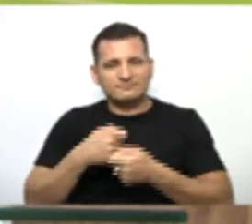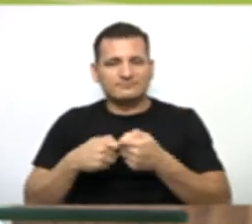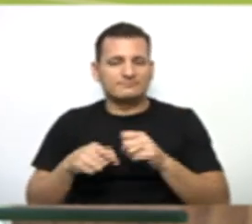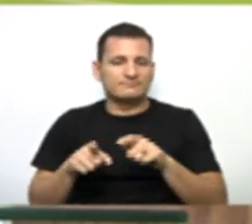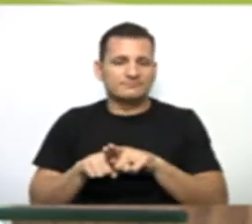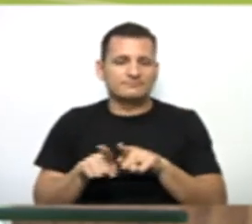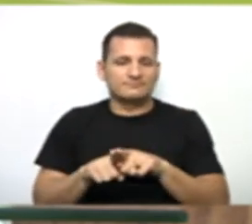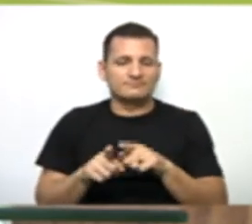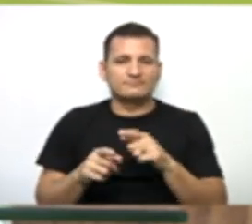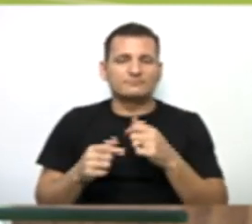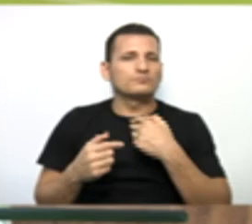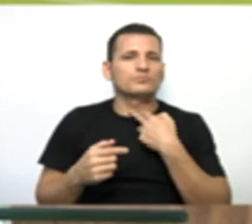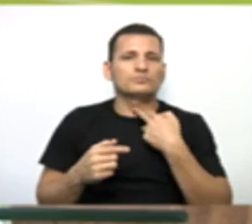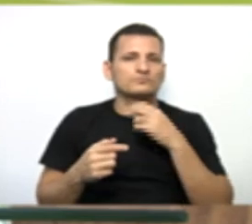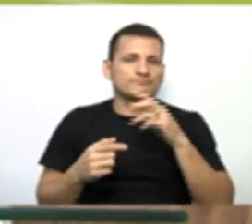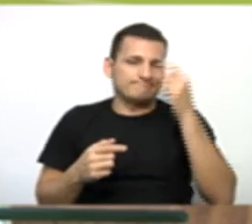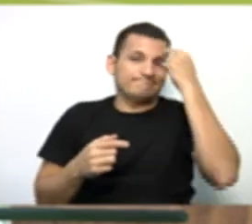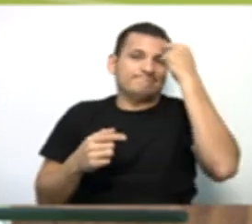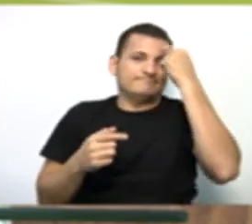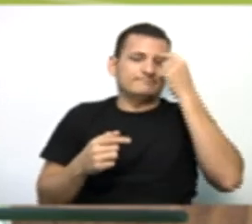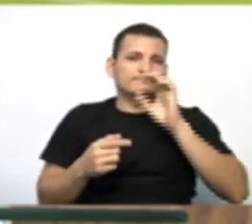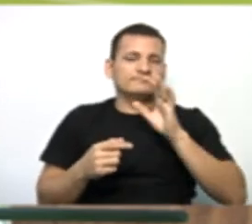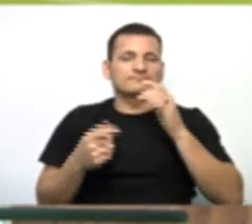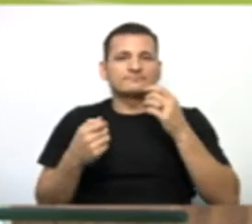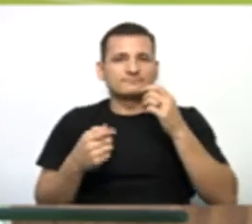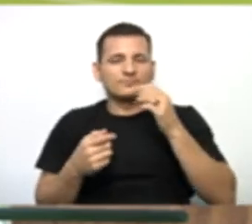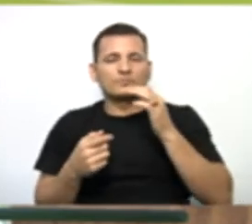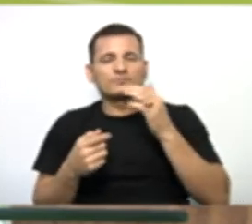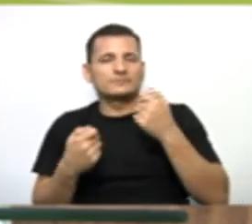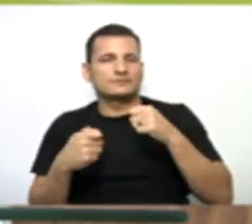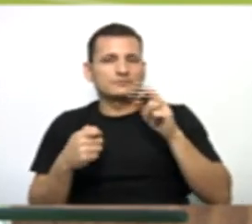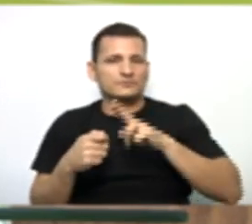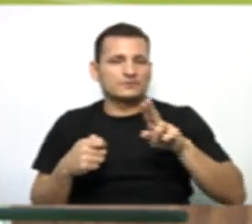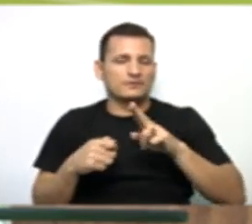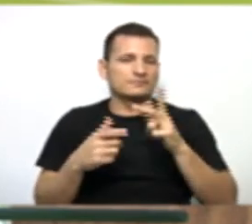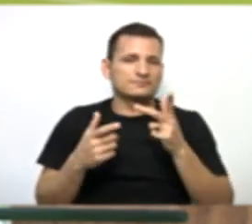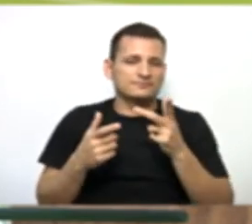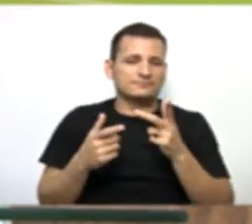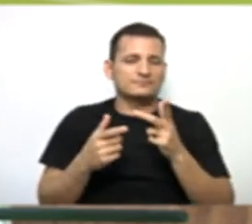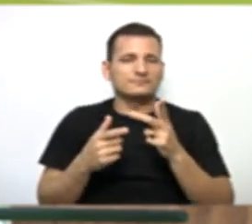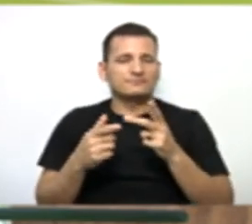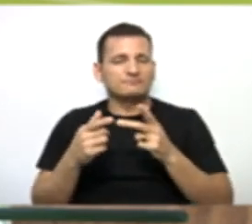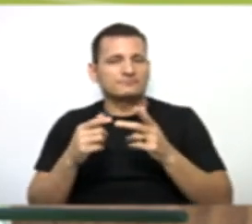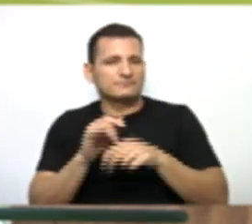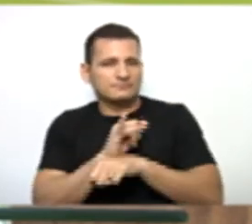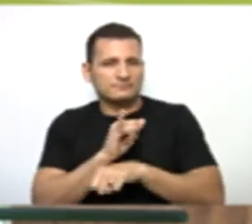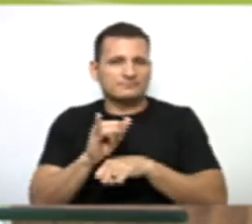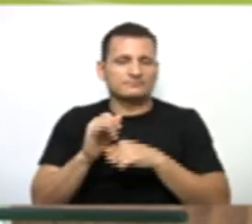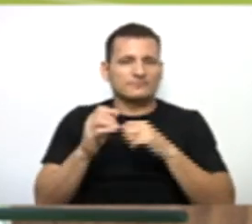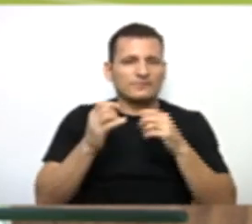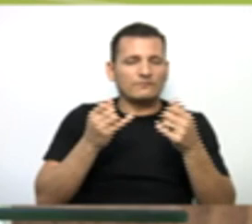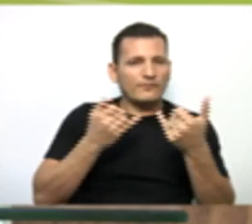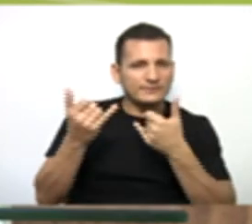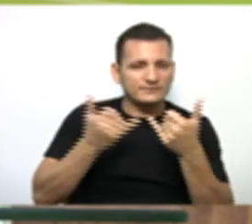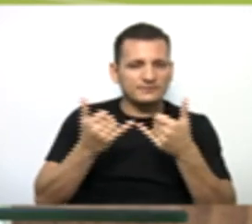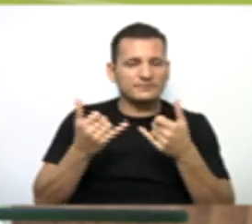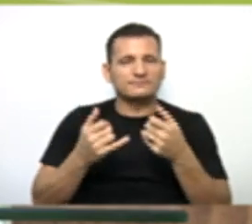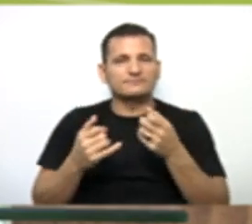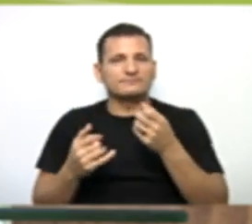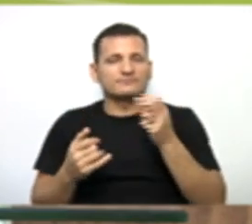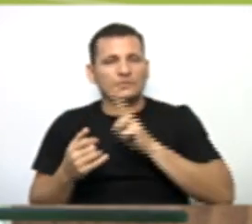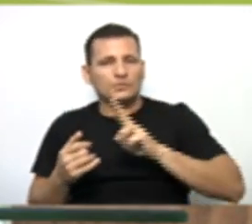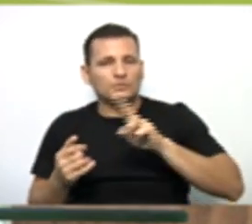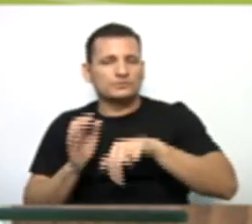ser simplesmente intuitivo. A gente tem que usar as ferramentas que a gente tem passado, principalmente informação, o bom uso